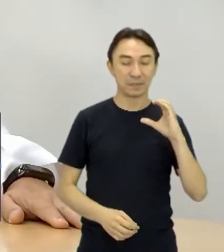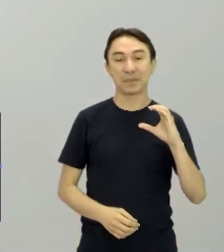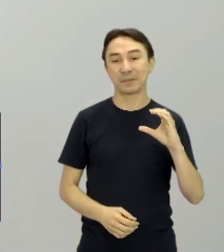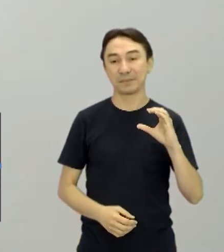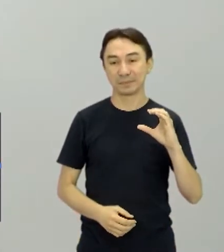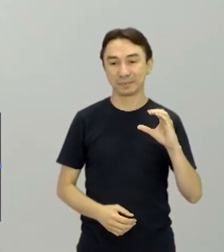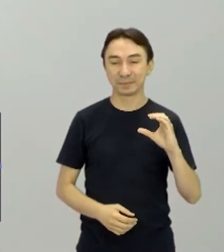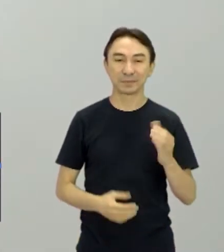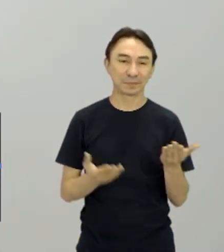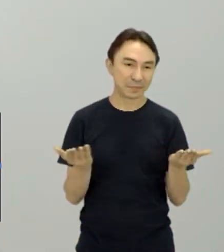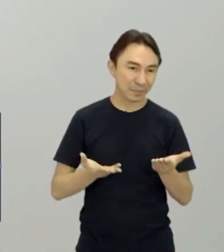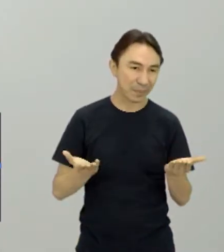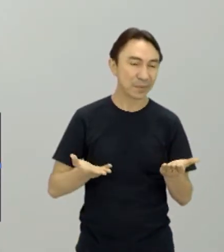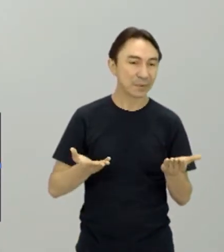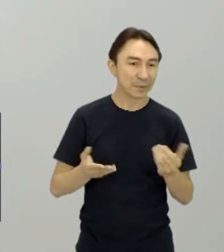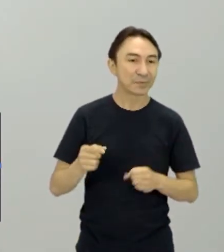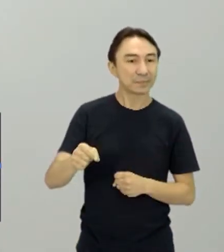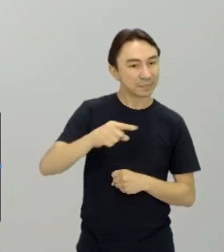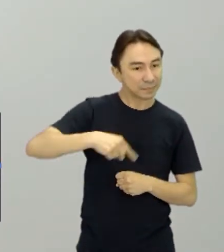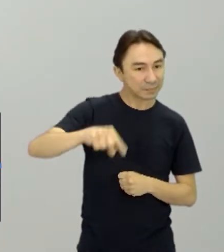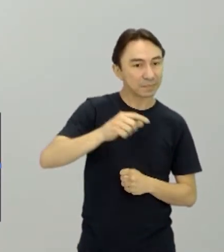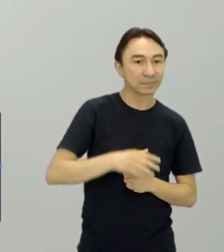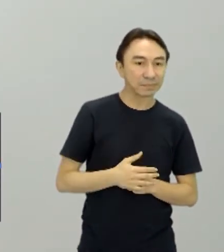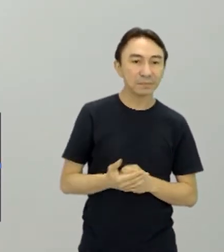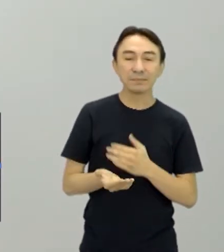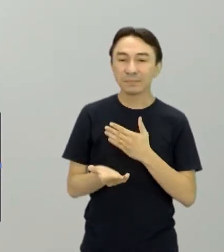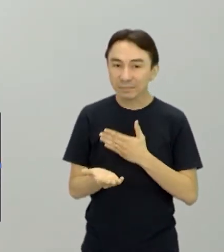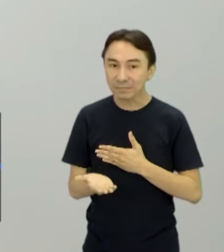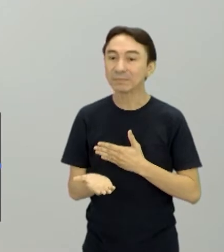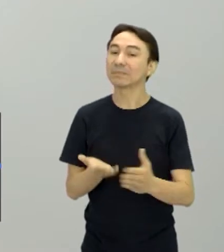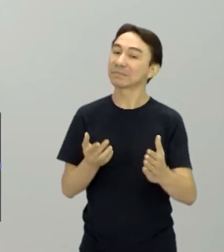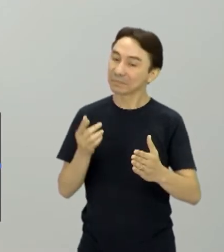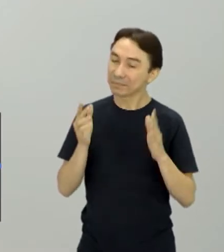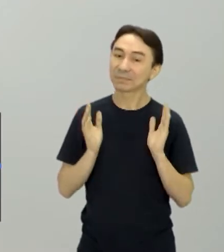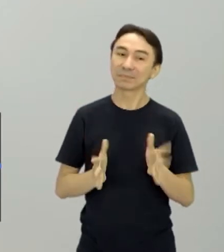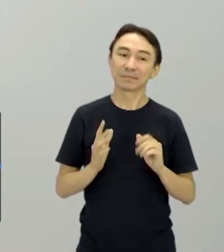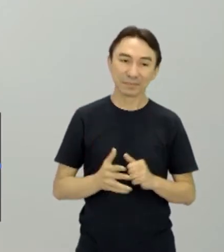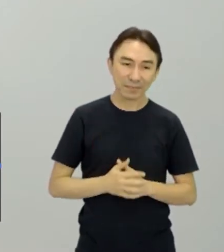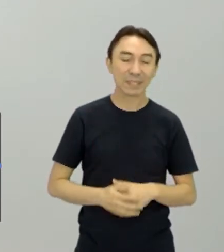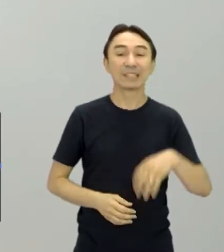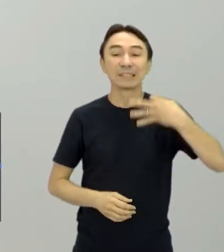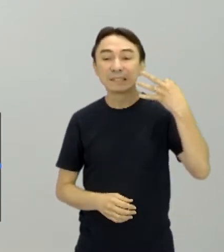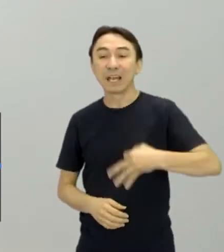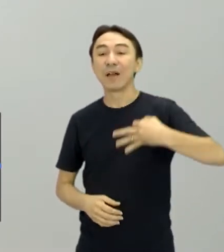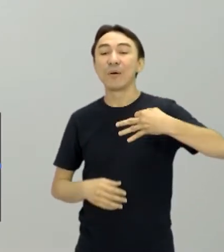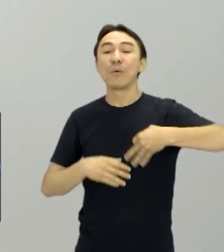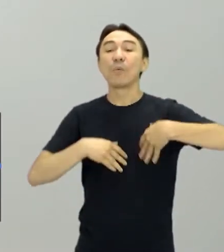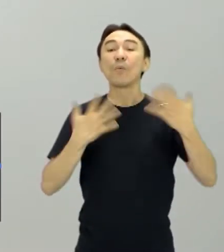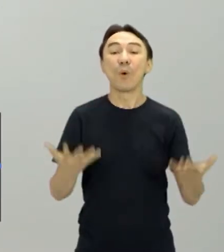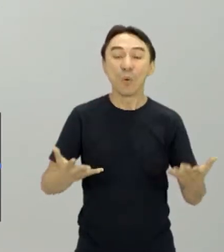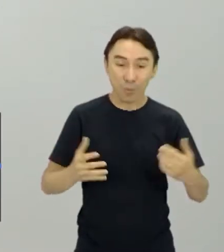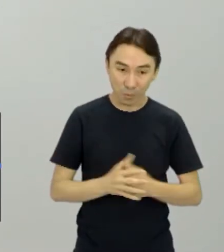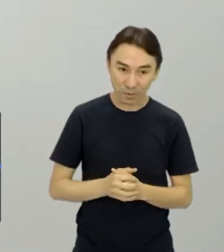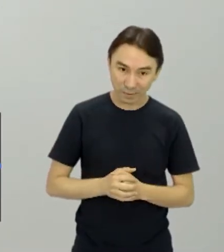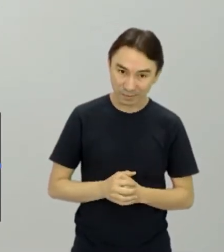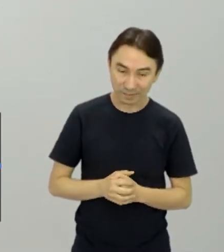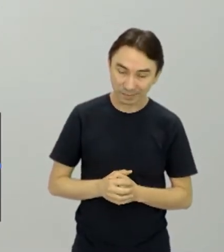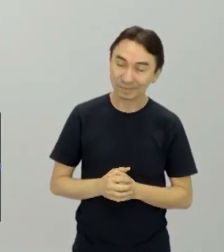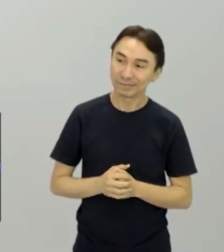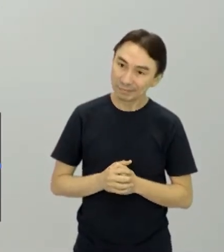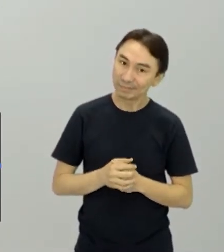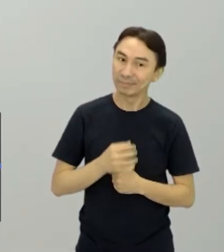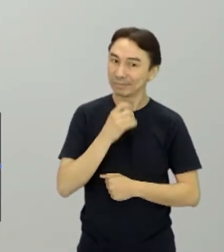gente já vai começar com essa problematização. Qual que é o correto? Boa pergunta. Boa pergunta.